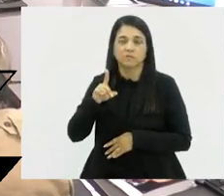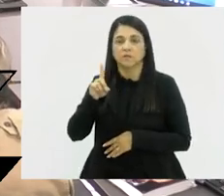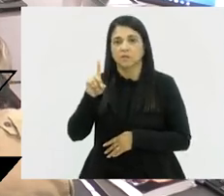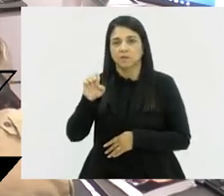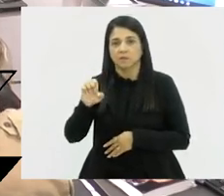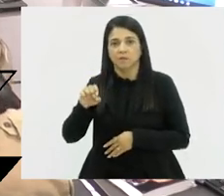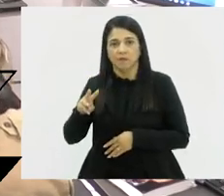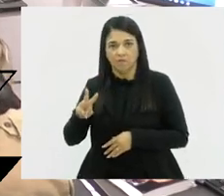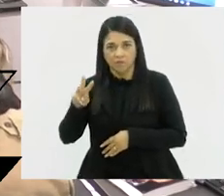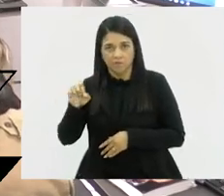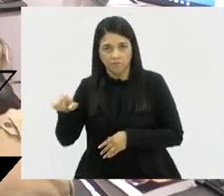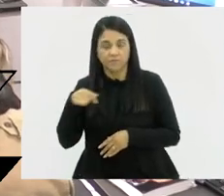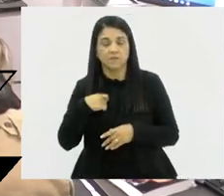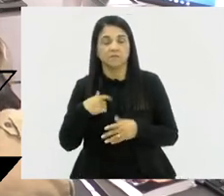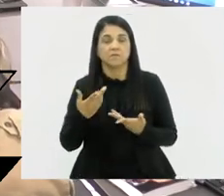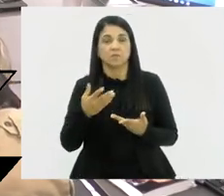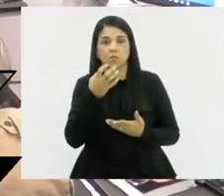cães.